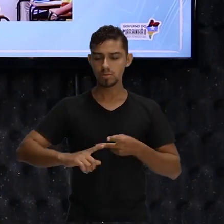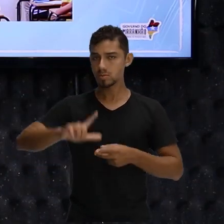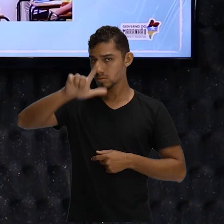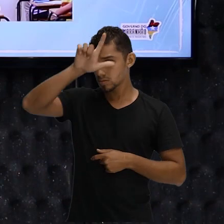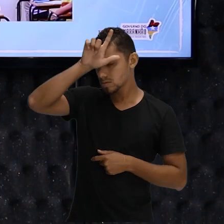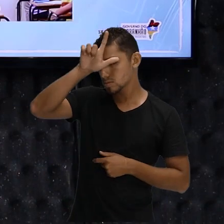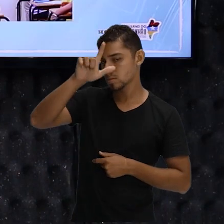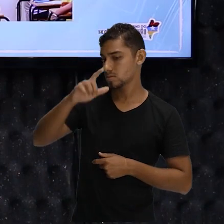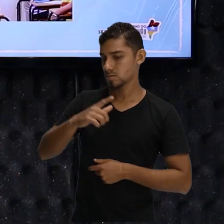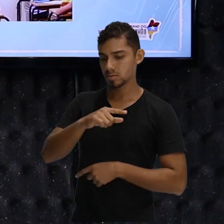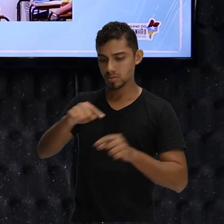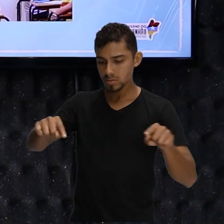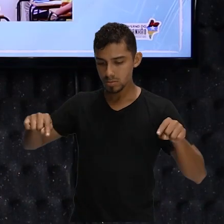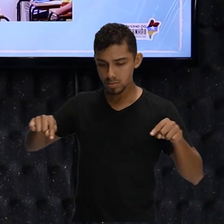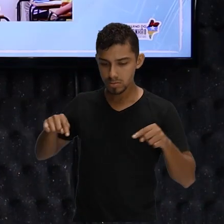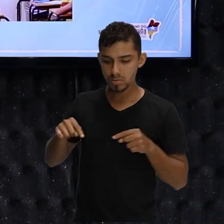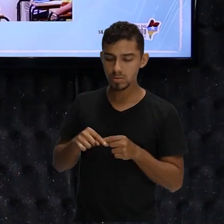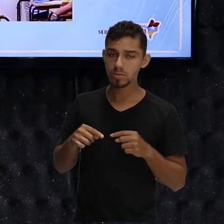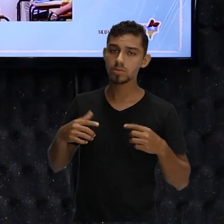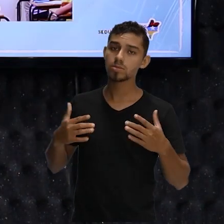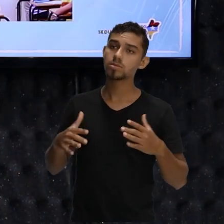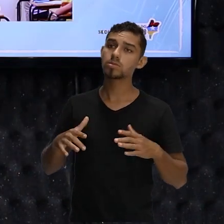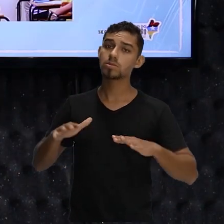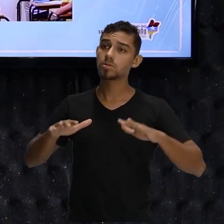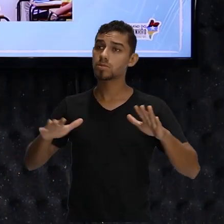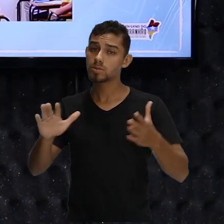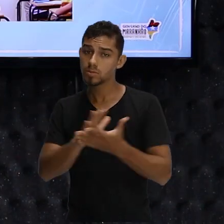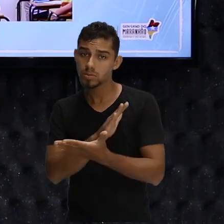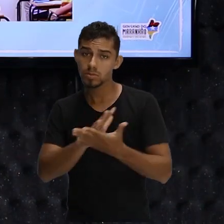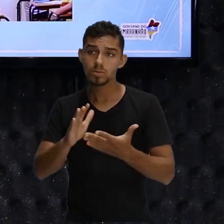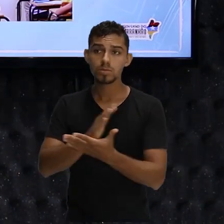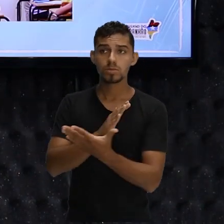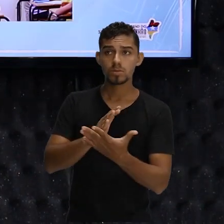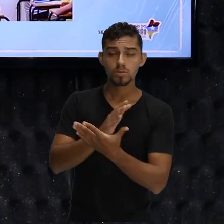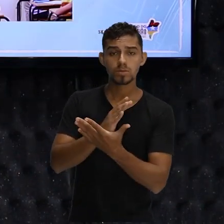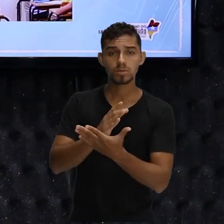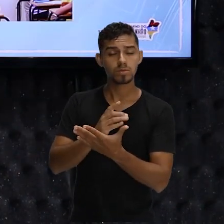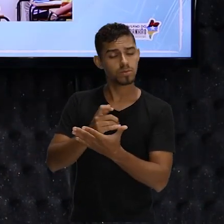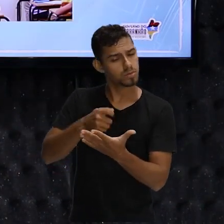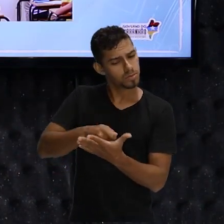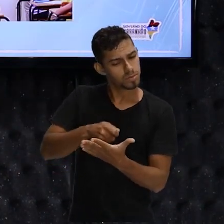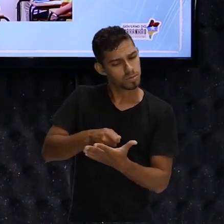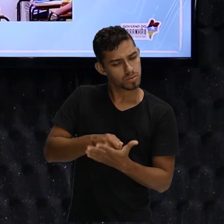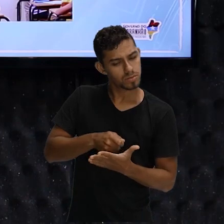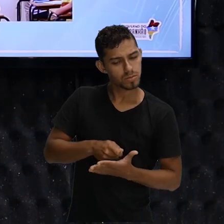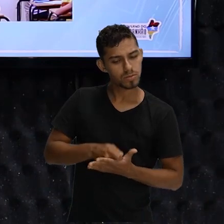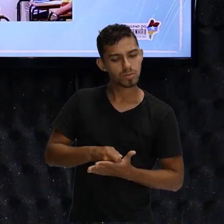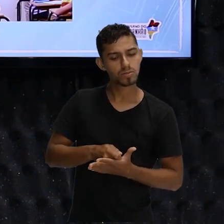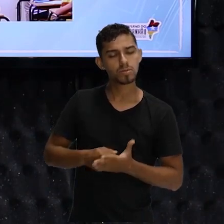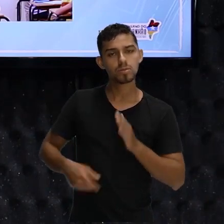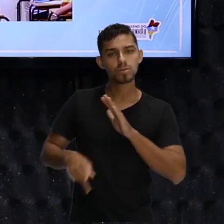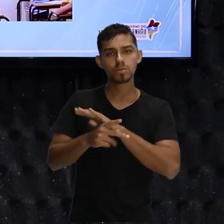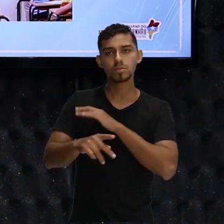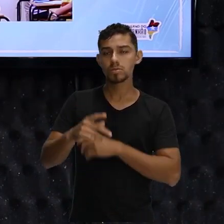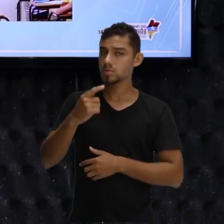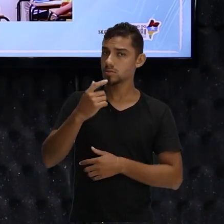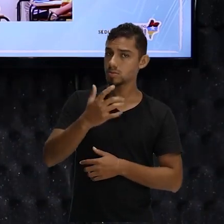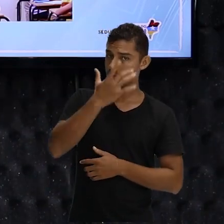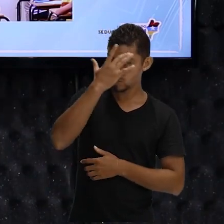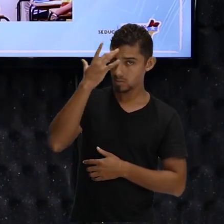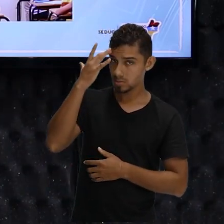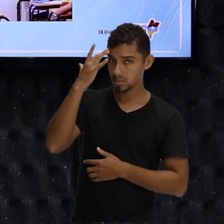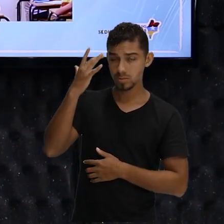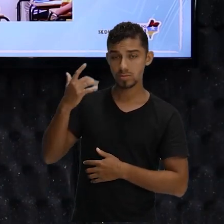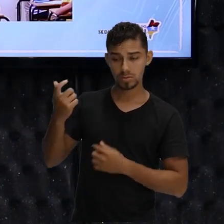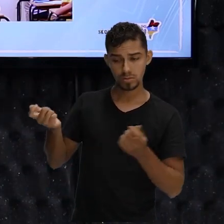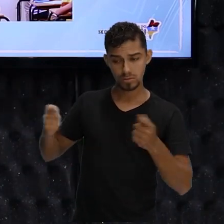de turma. Não é isso? Então existem papéis que você cumpre que são estabelecidos pela posição ou